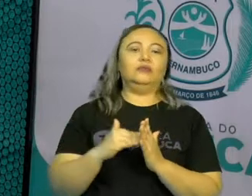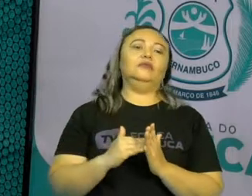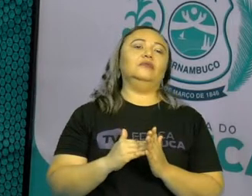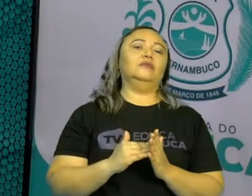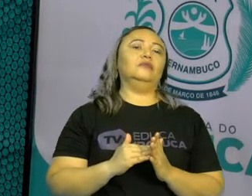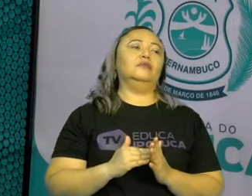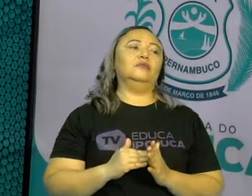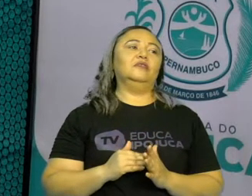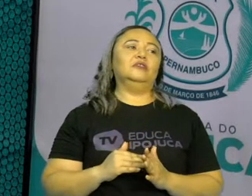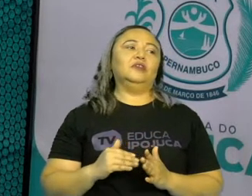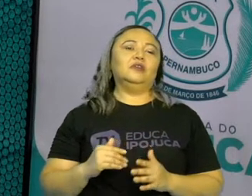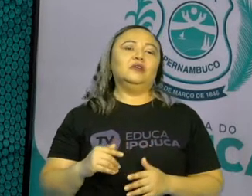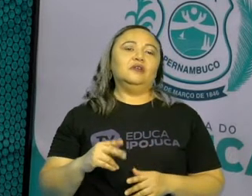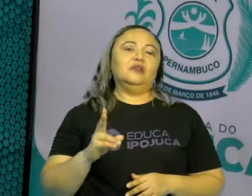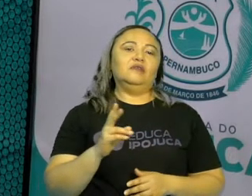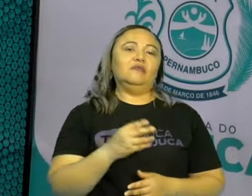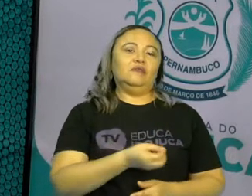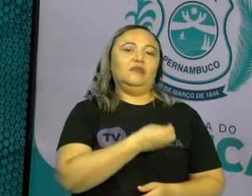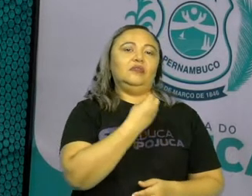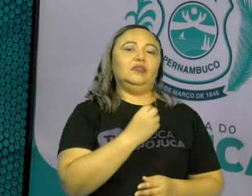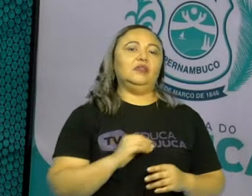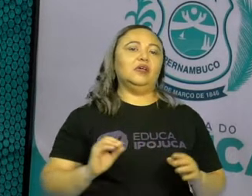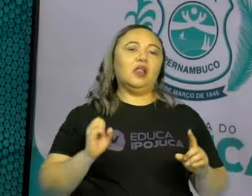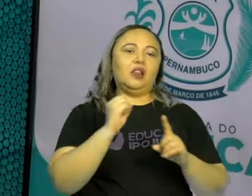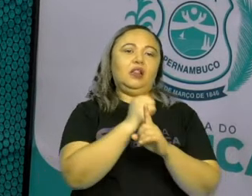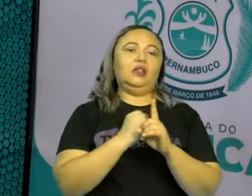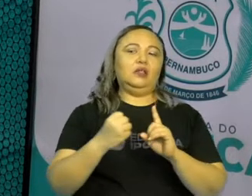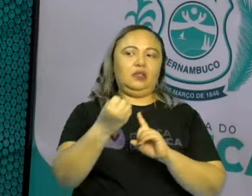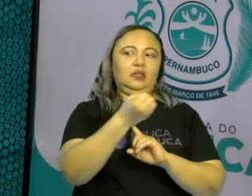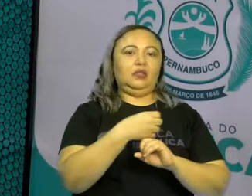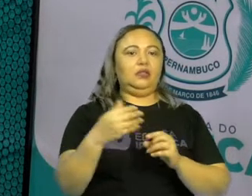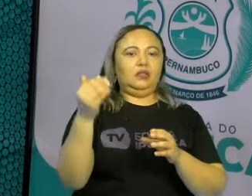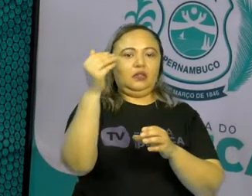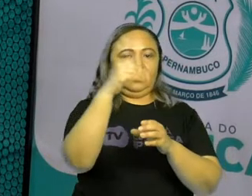no nosso convívio, na nossa sociedade.